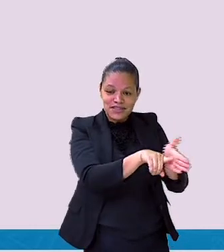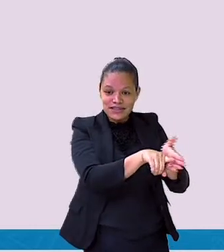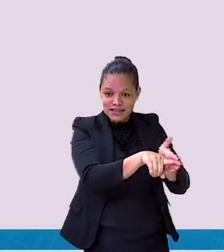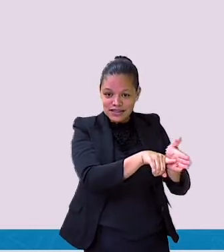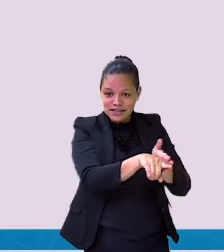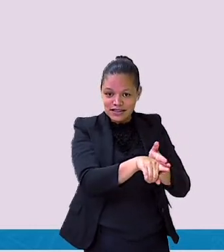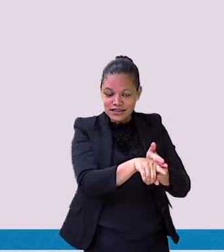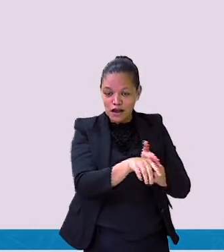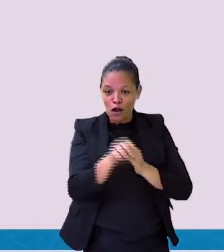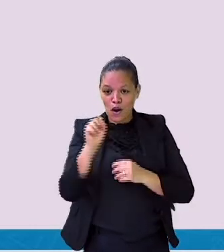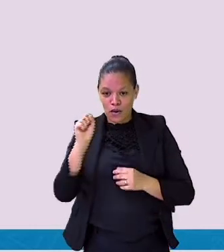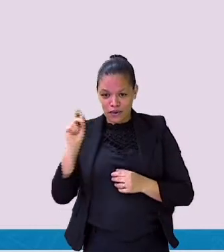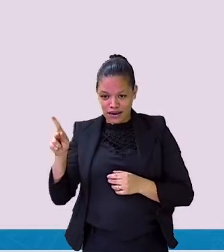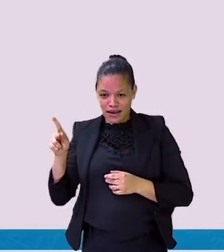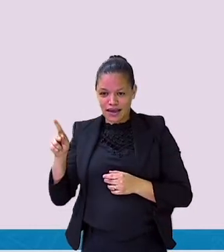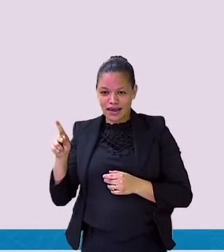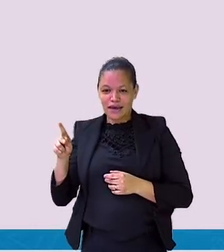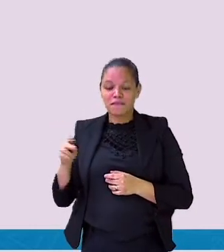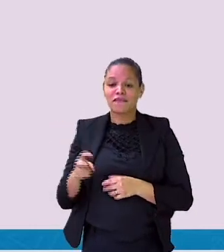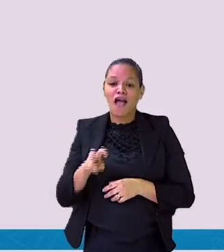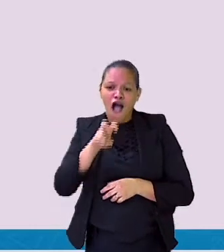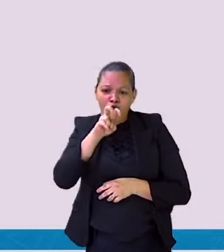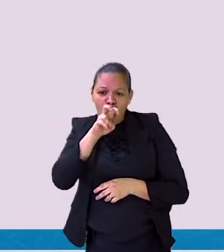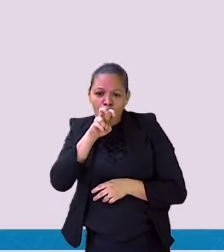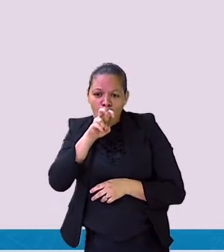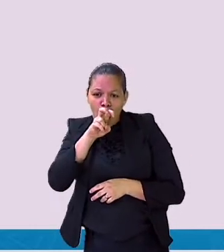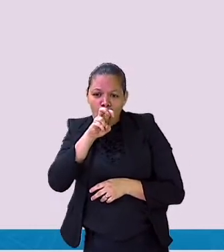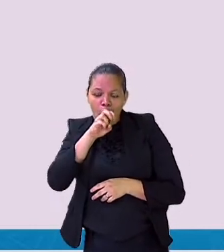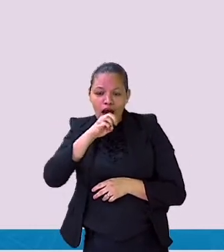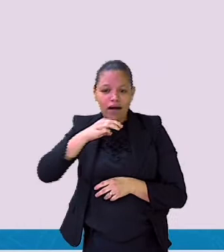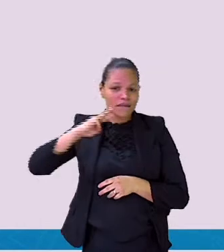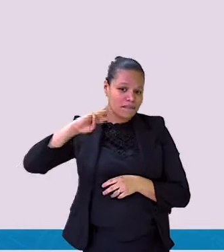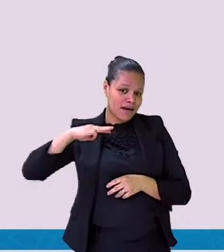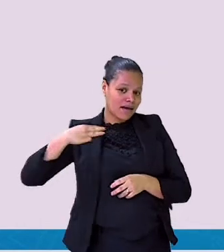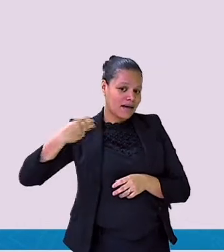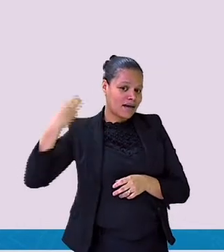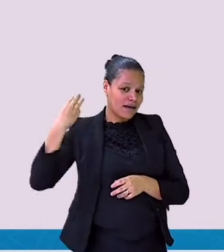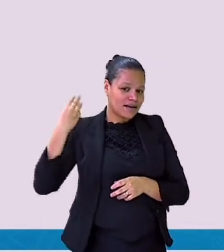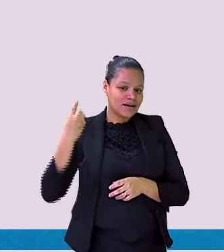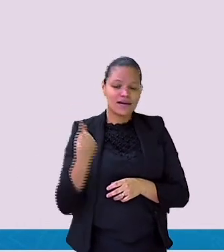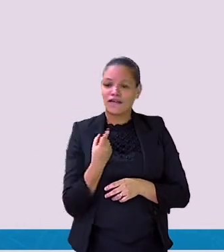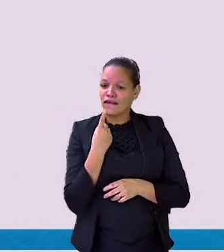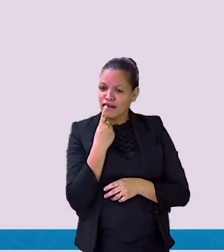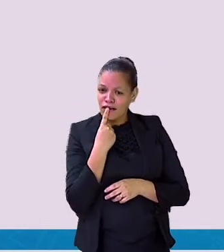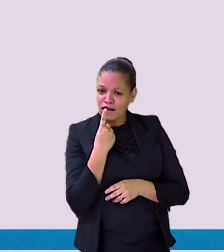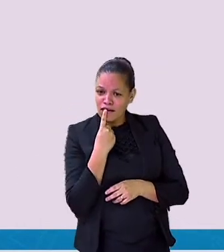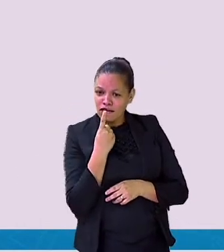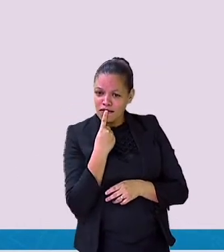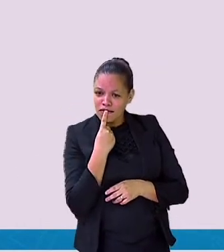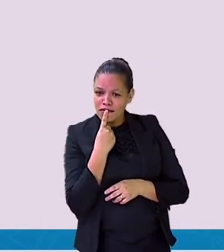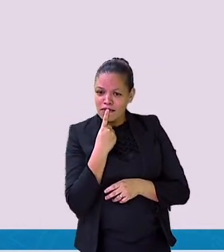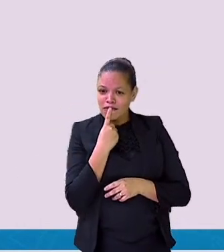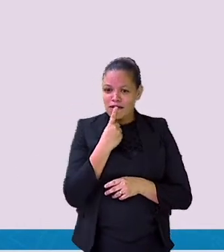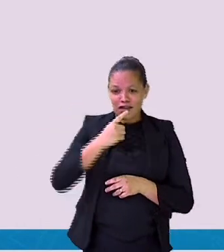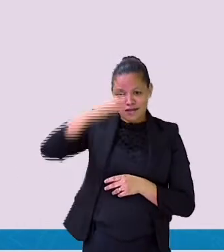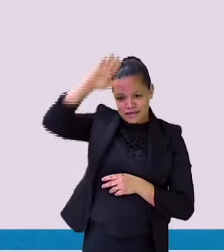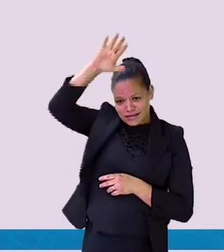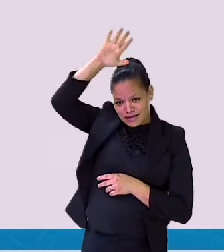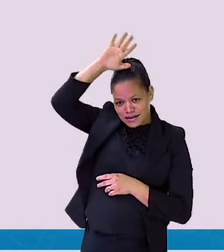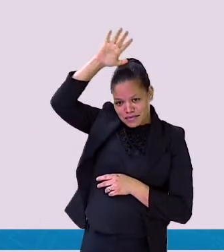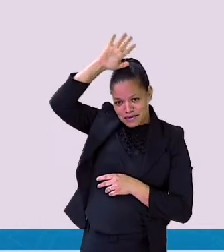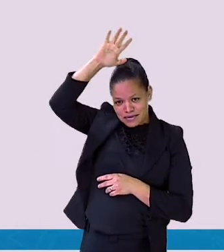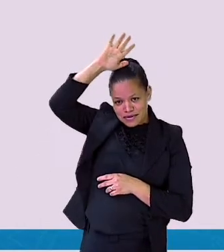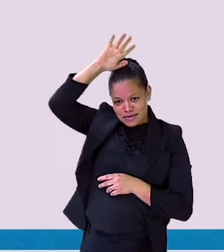Mônica, Magali, Chico Bento, Cebolinha,